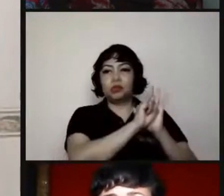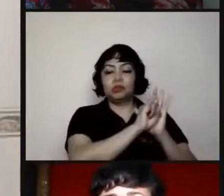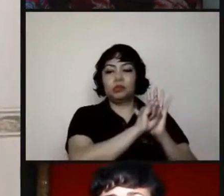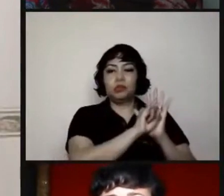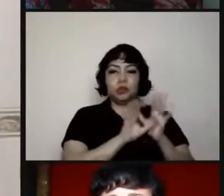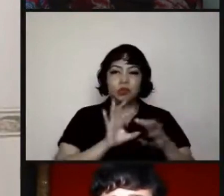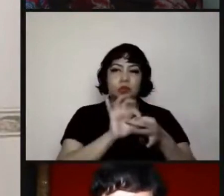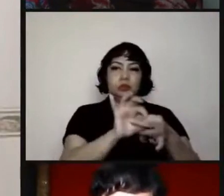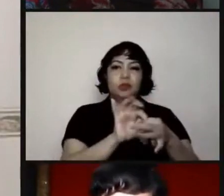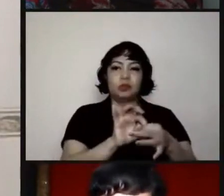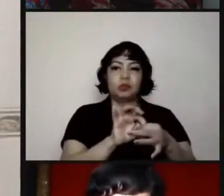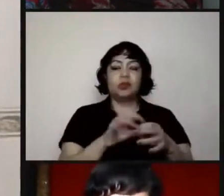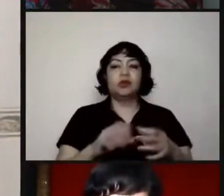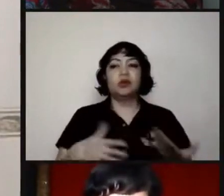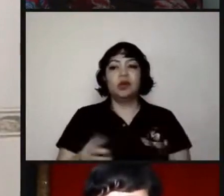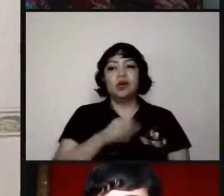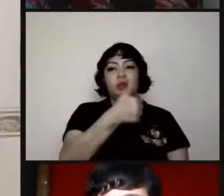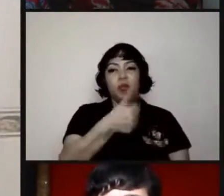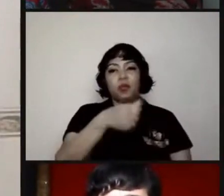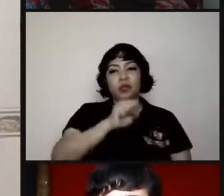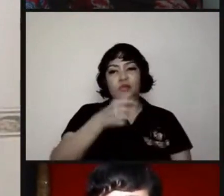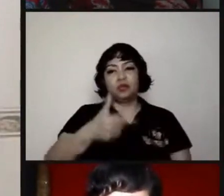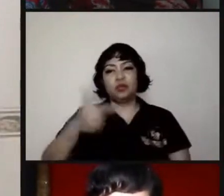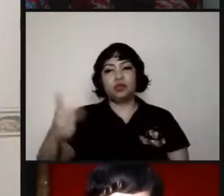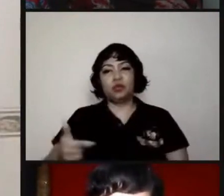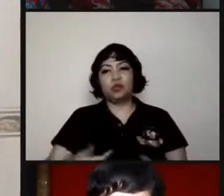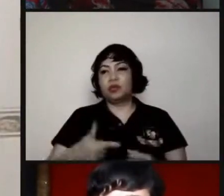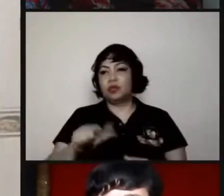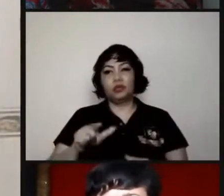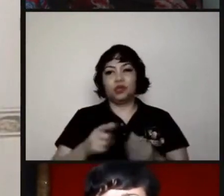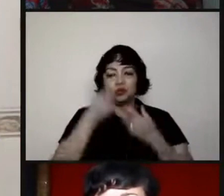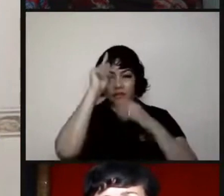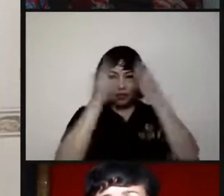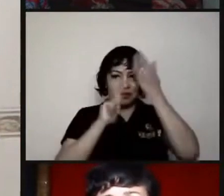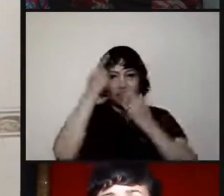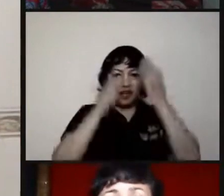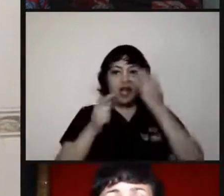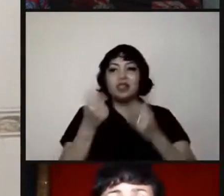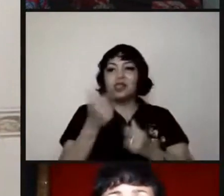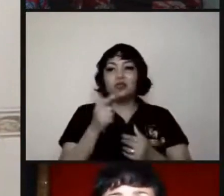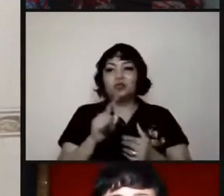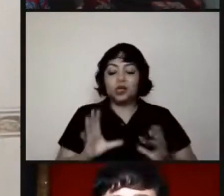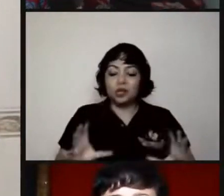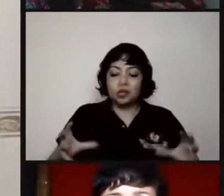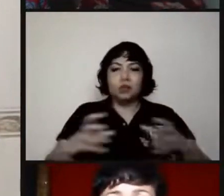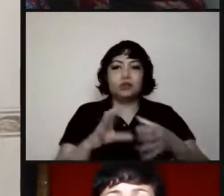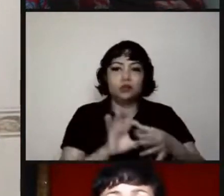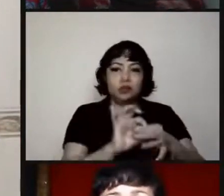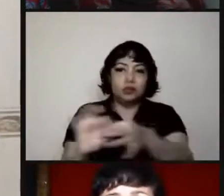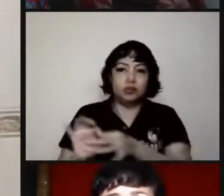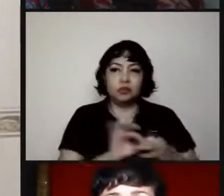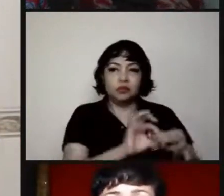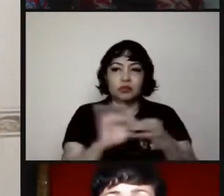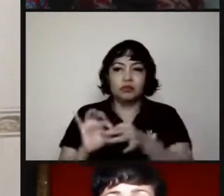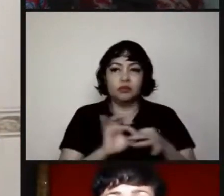carnaval tínhamos ainda em 1822. Nada de nosso que nos unisse numa irmandade. Então é